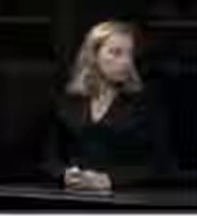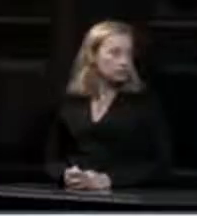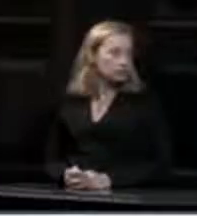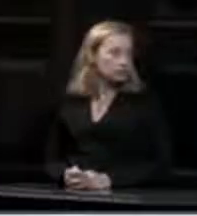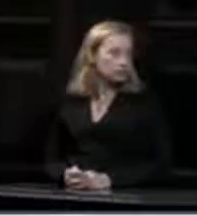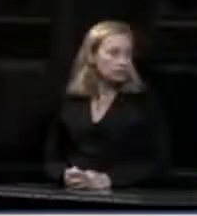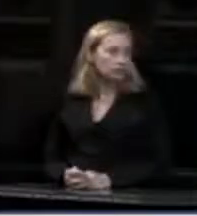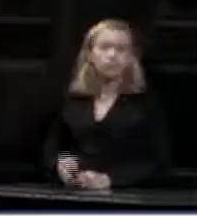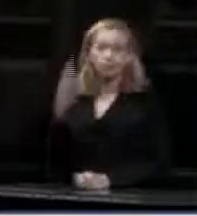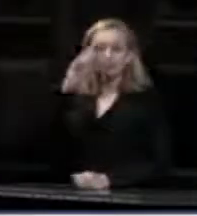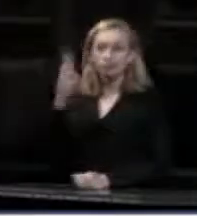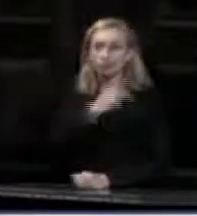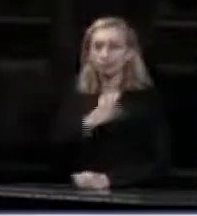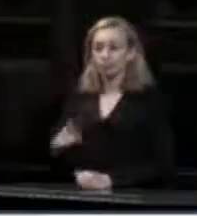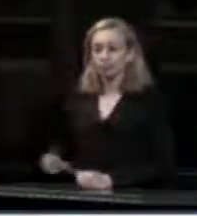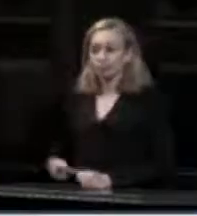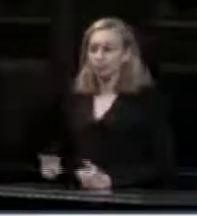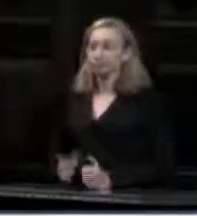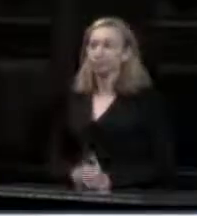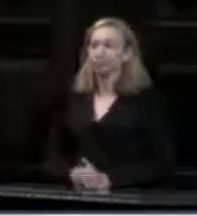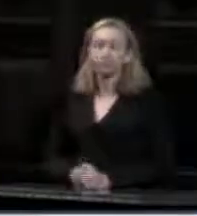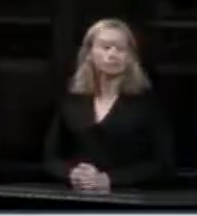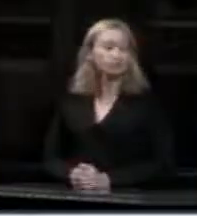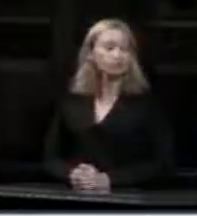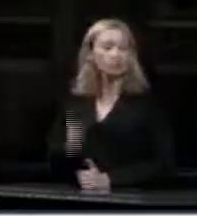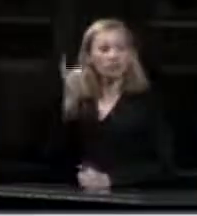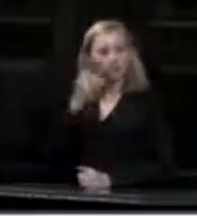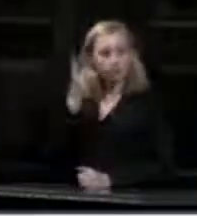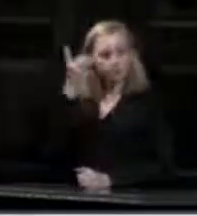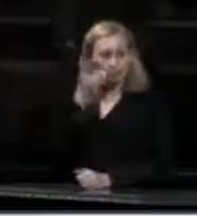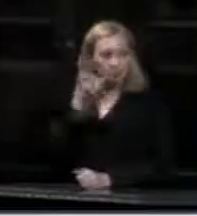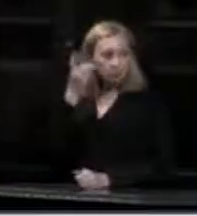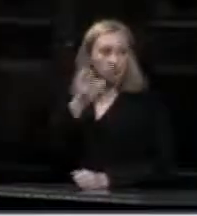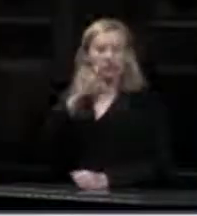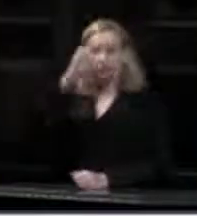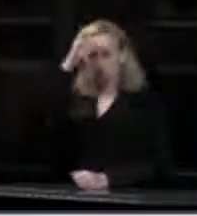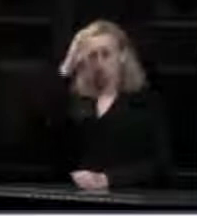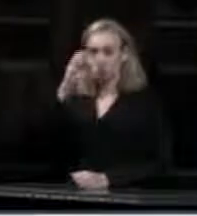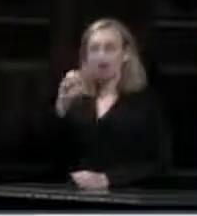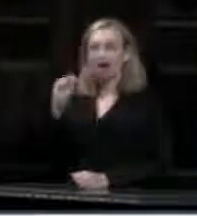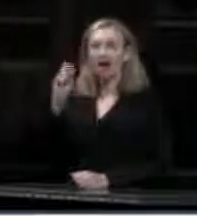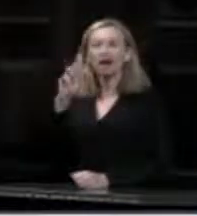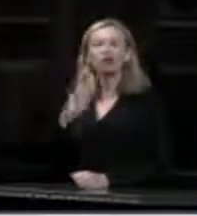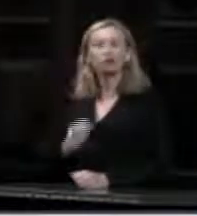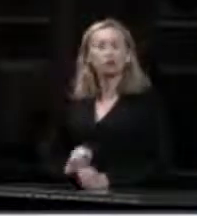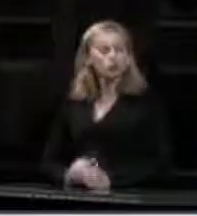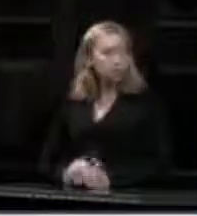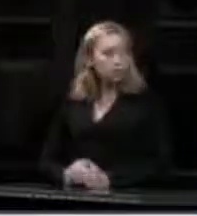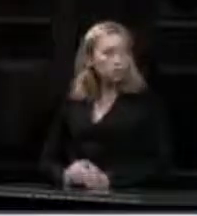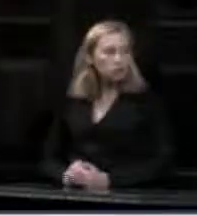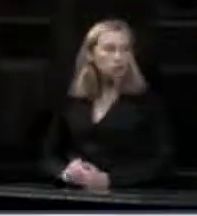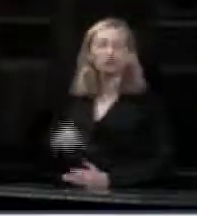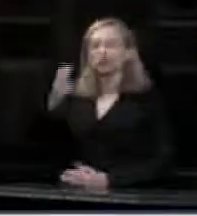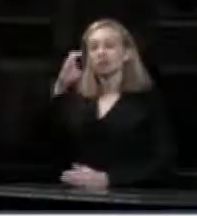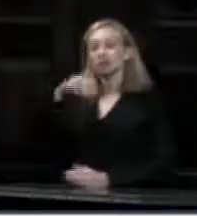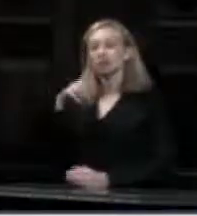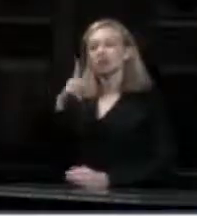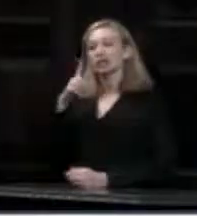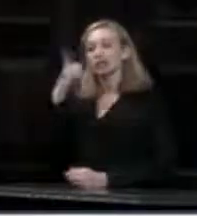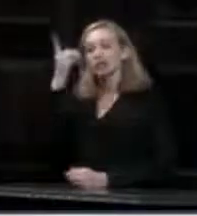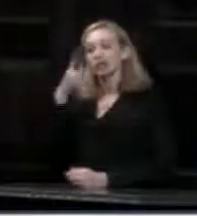o senhor presidente deputado tio carlos o deputado waldeck